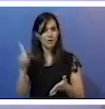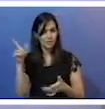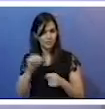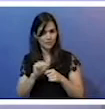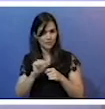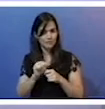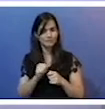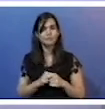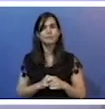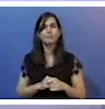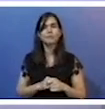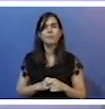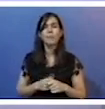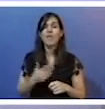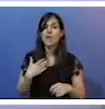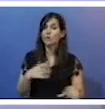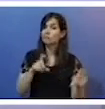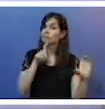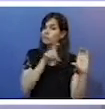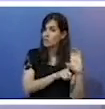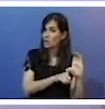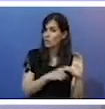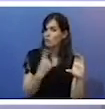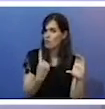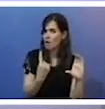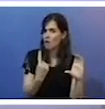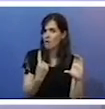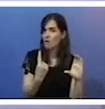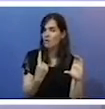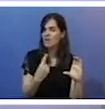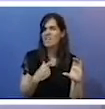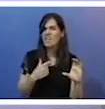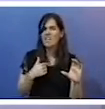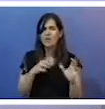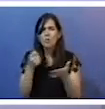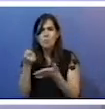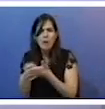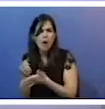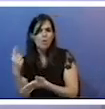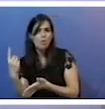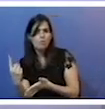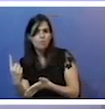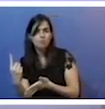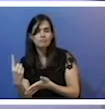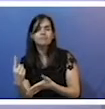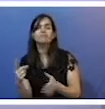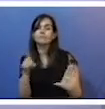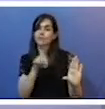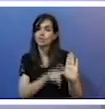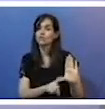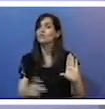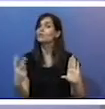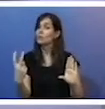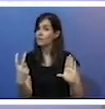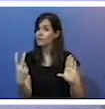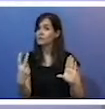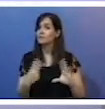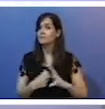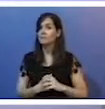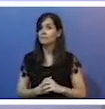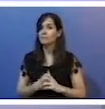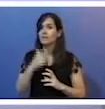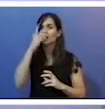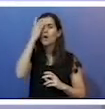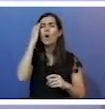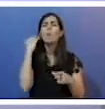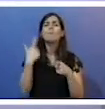continha aqui ó devo um real gasto real vou de ver dois então dívida de dois reais que aqui a